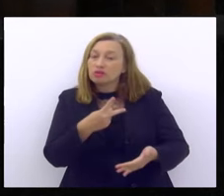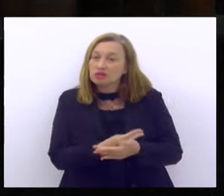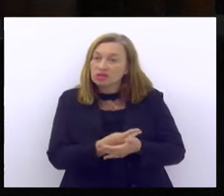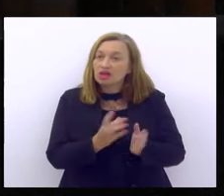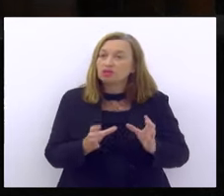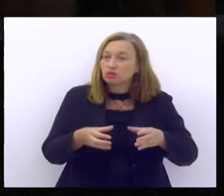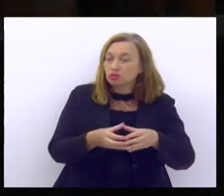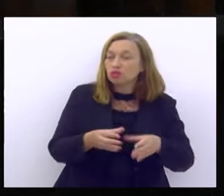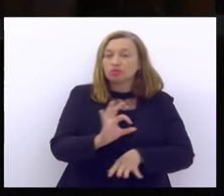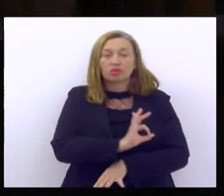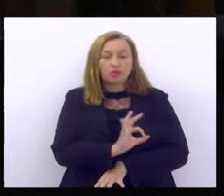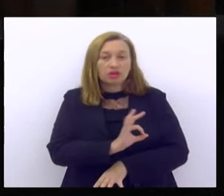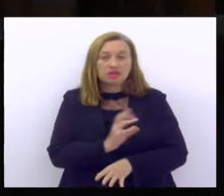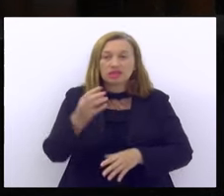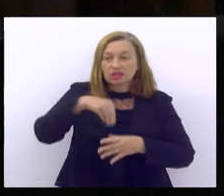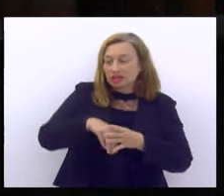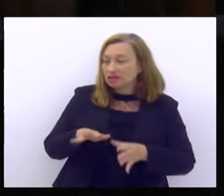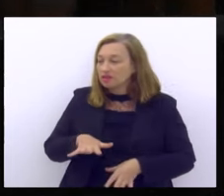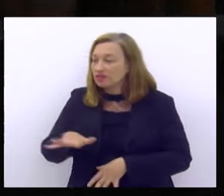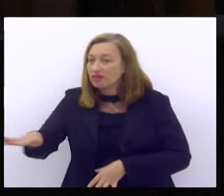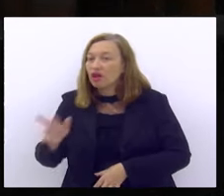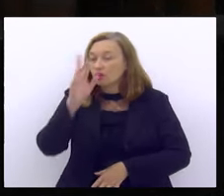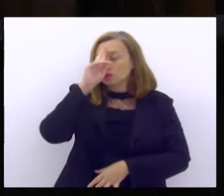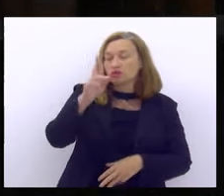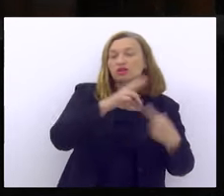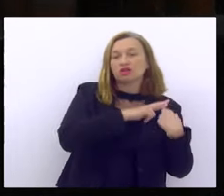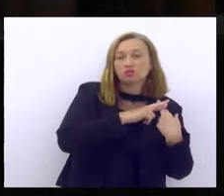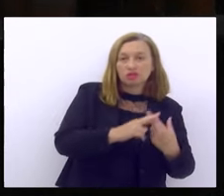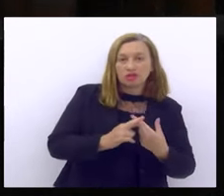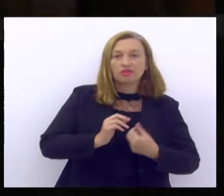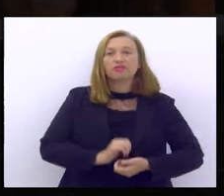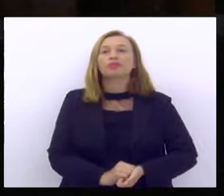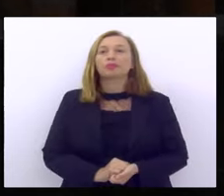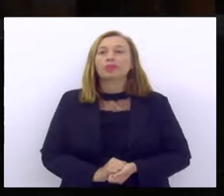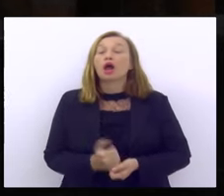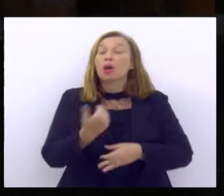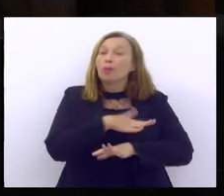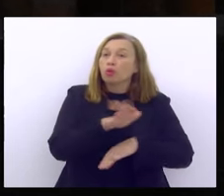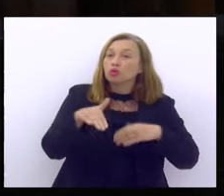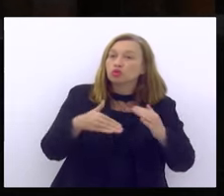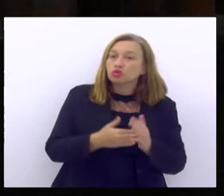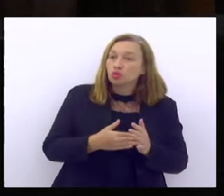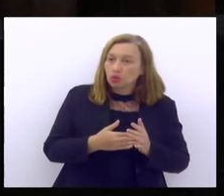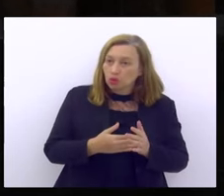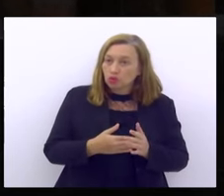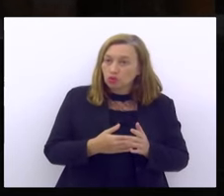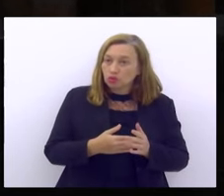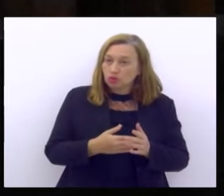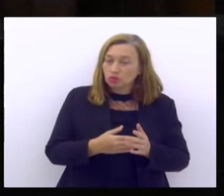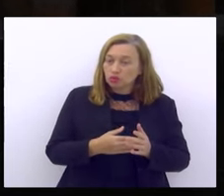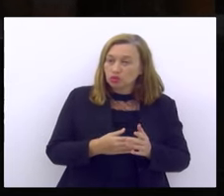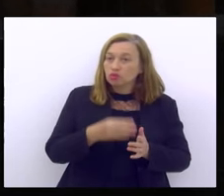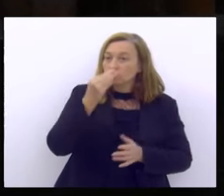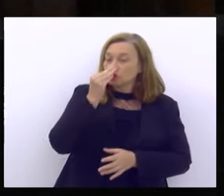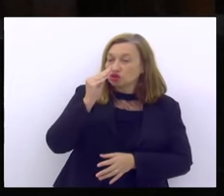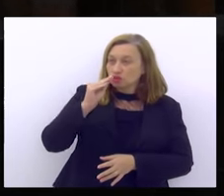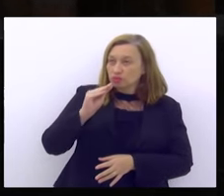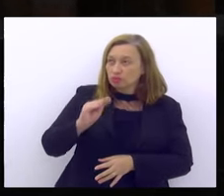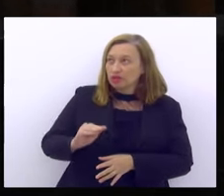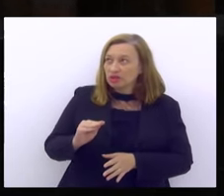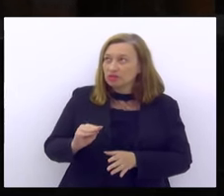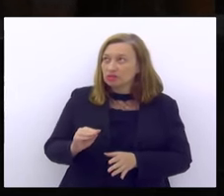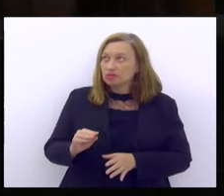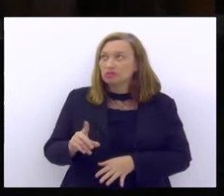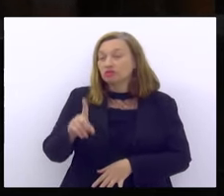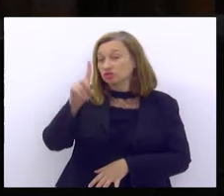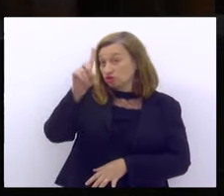forças de segurança nas favelas. O senhor é responsável por toda violações de direitos desse Estado e deve